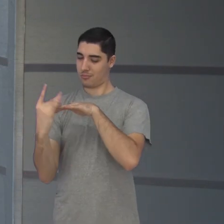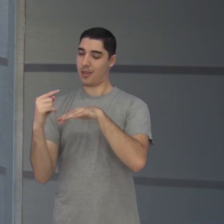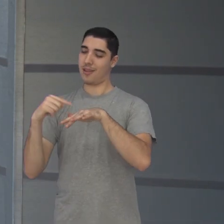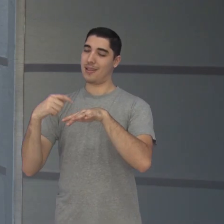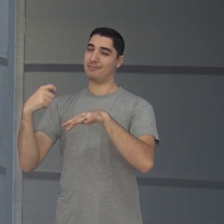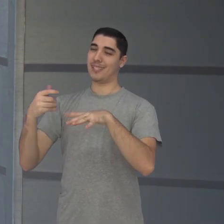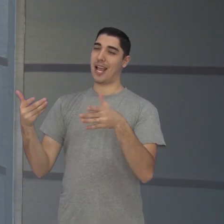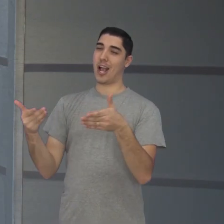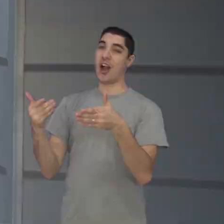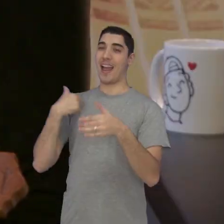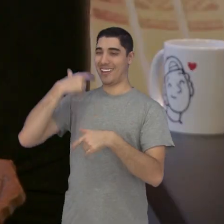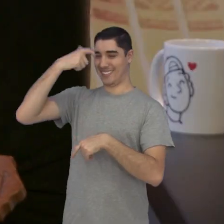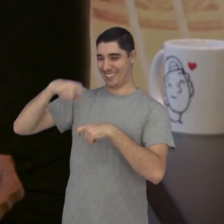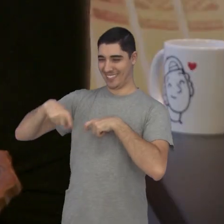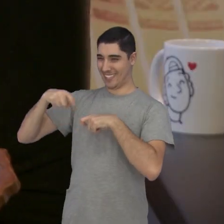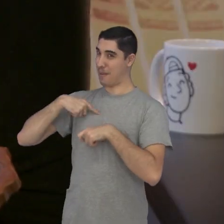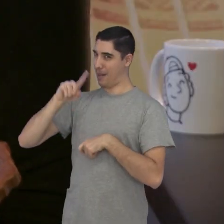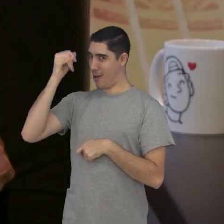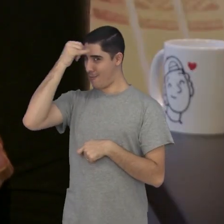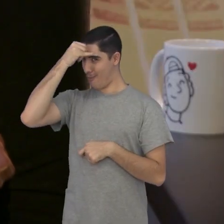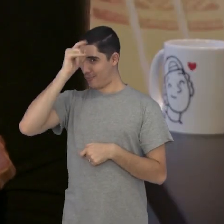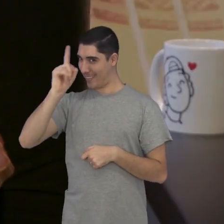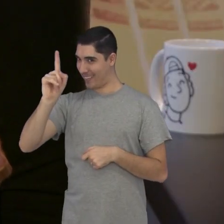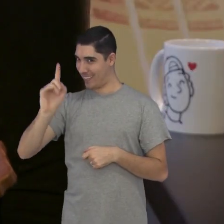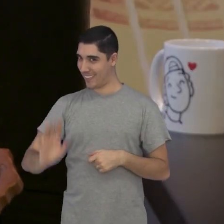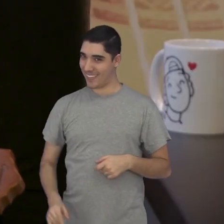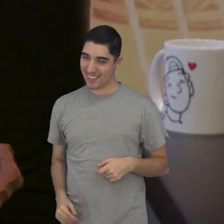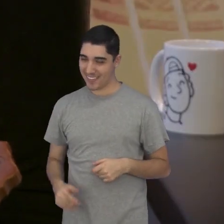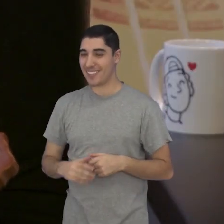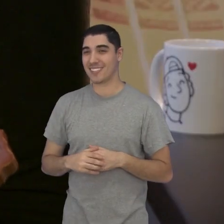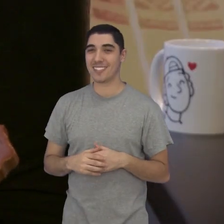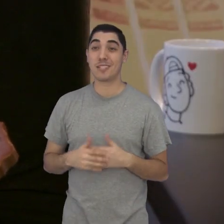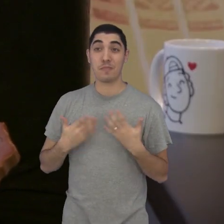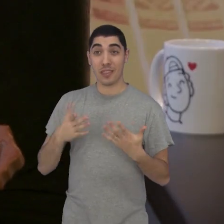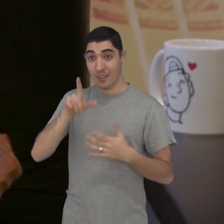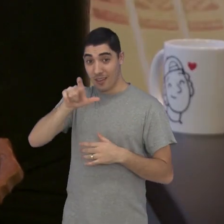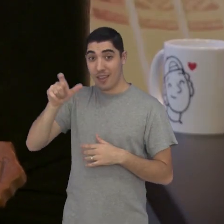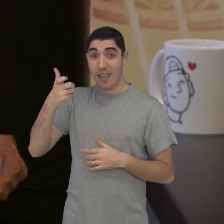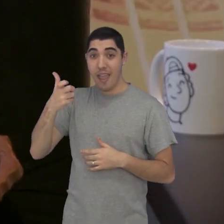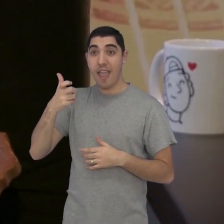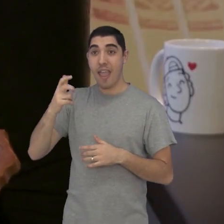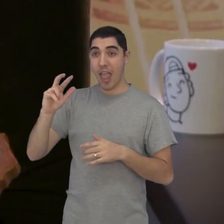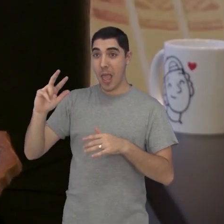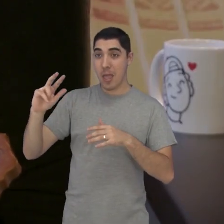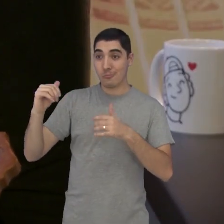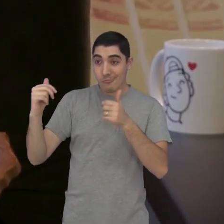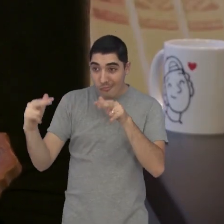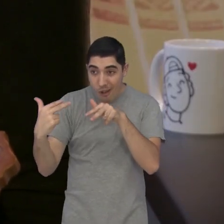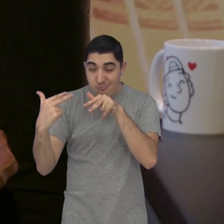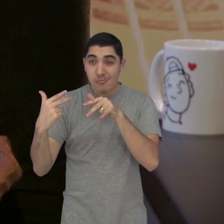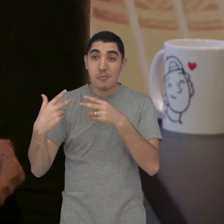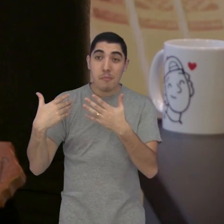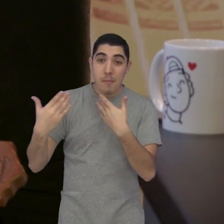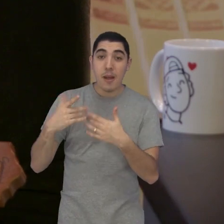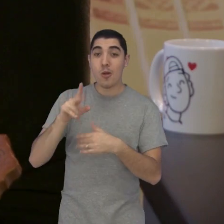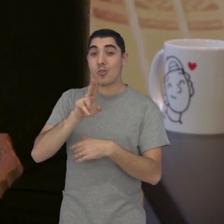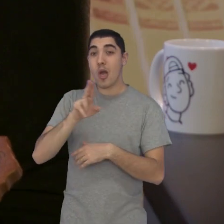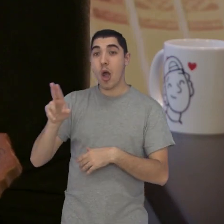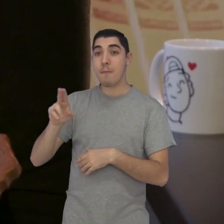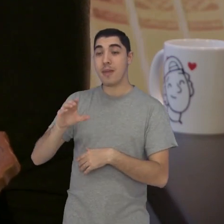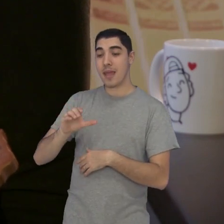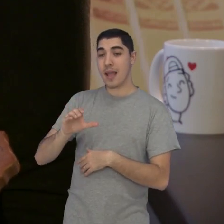redes sociais, isso aí a gente tem que ter agora, né? Sou caipira, mas não sou bobo. Né? Para quem quiser campear a gente, né? Lá